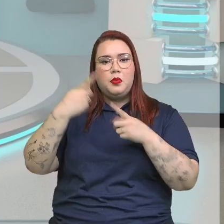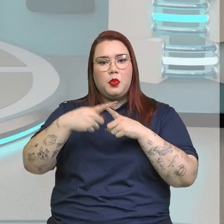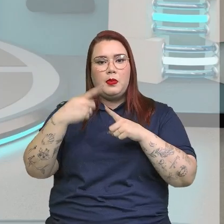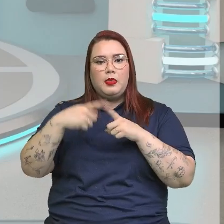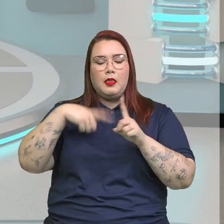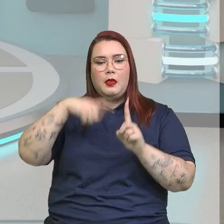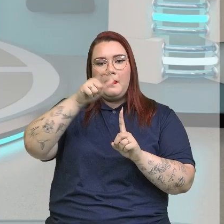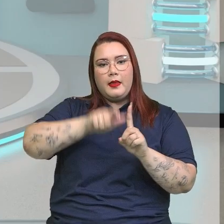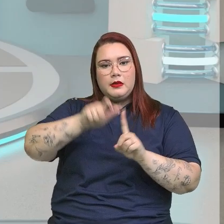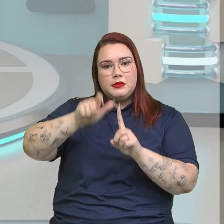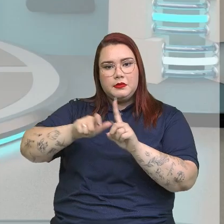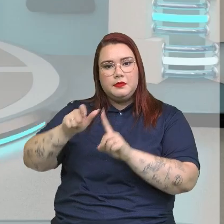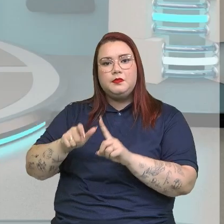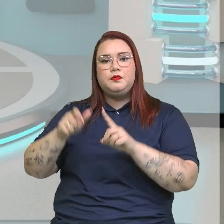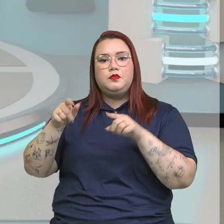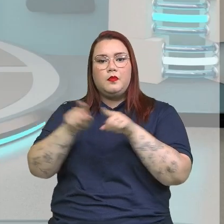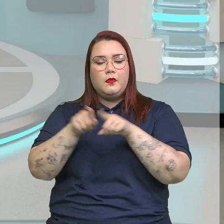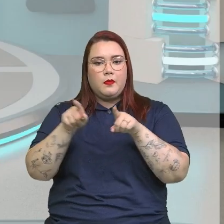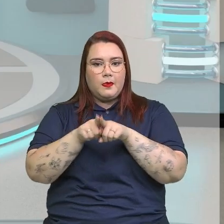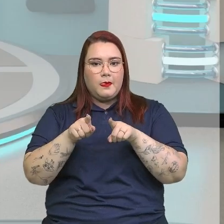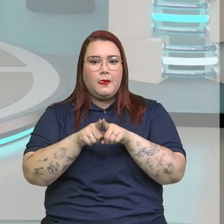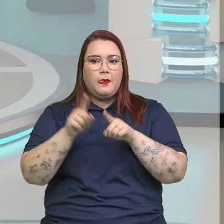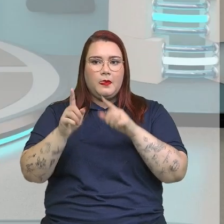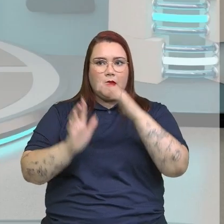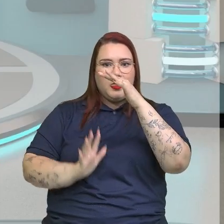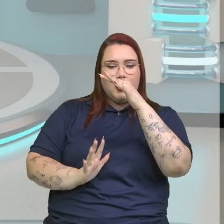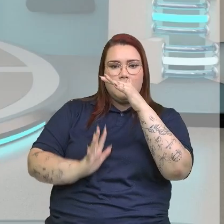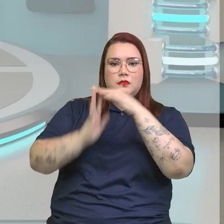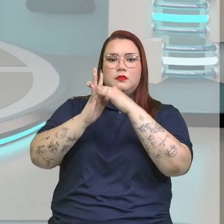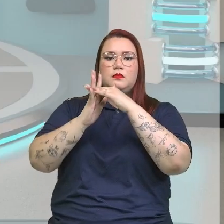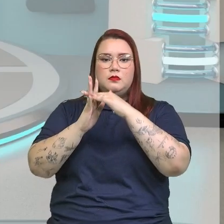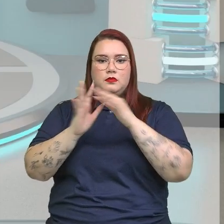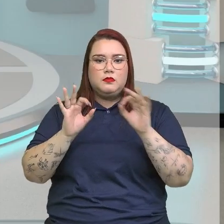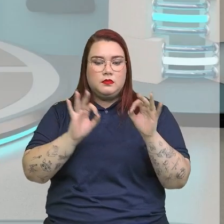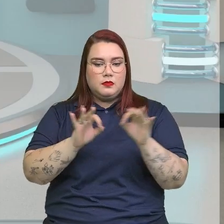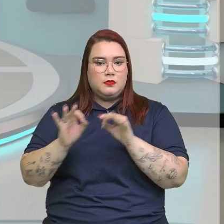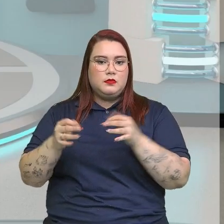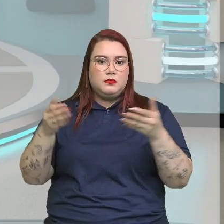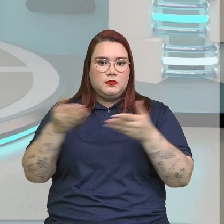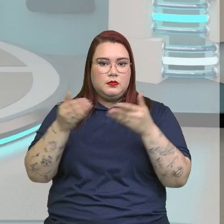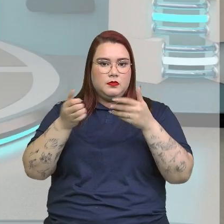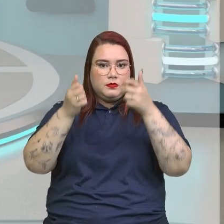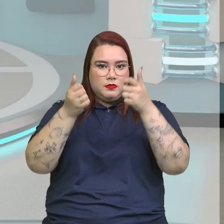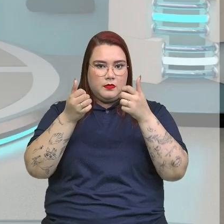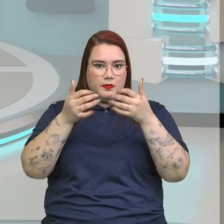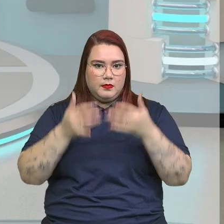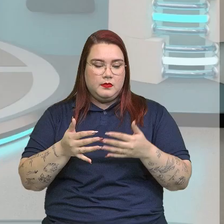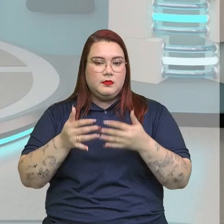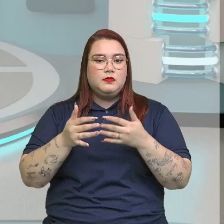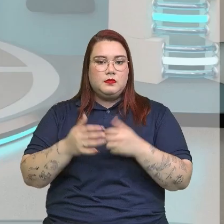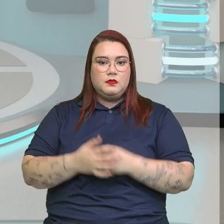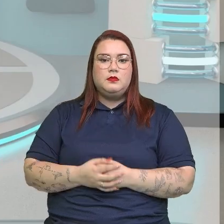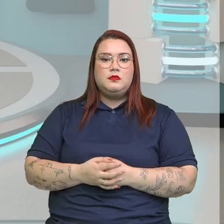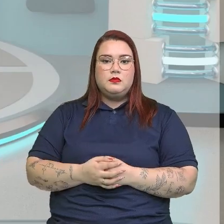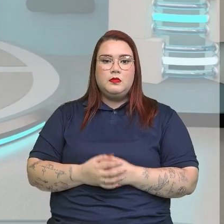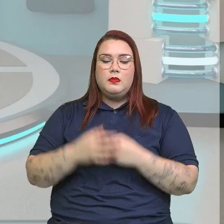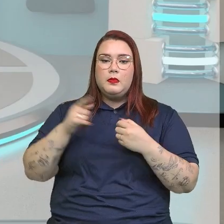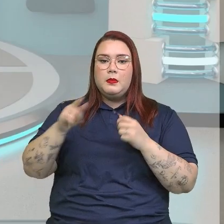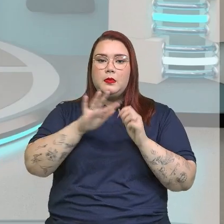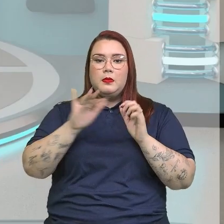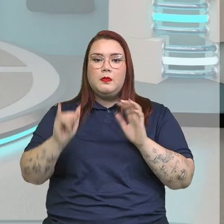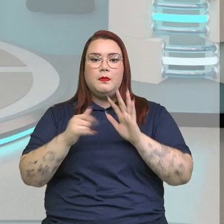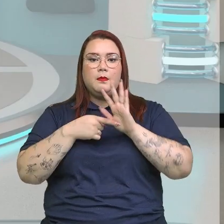certo? Pela sua epifania, o momento mais alto da sua obra, que nós vamos falar um pouquinho mais já já. E ela vai